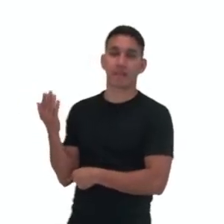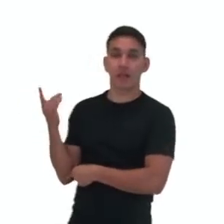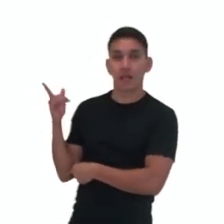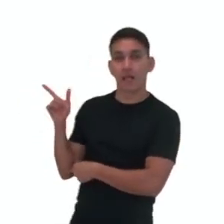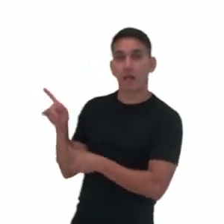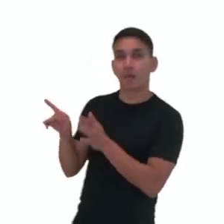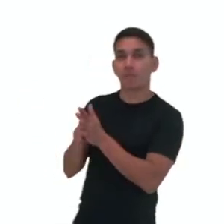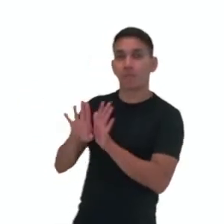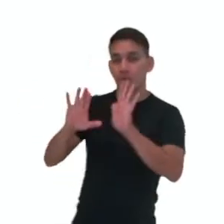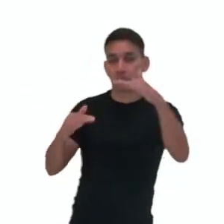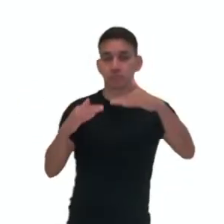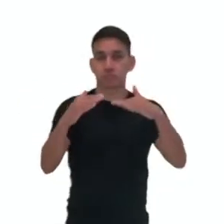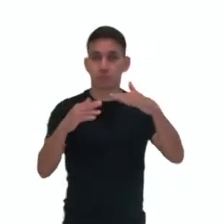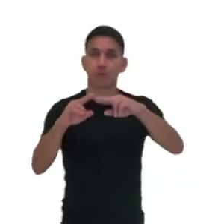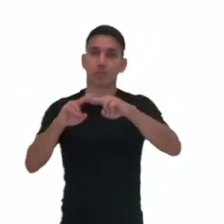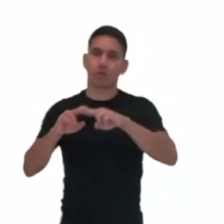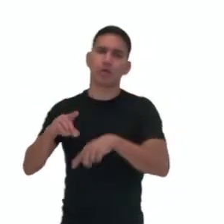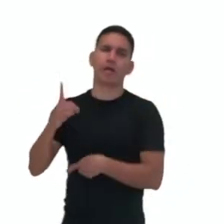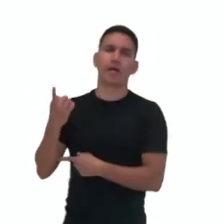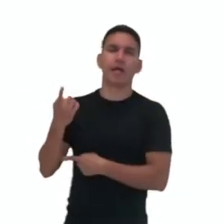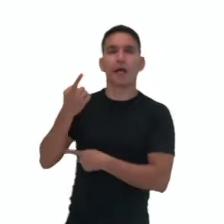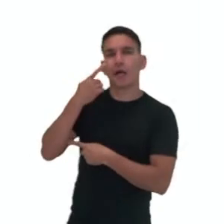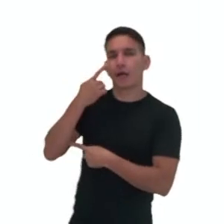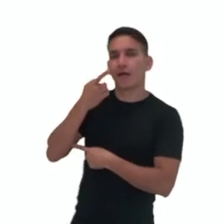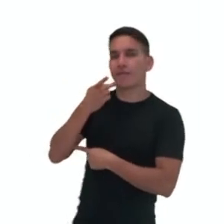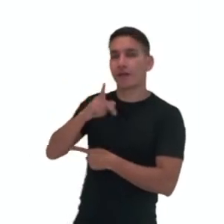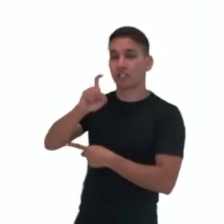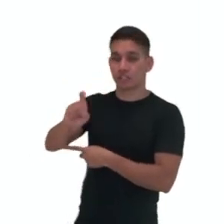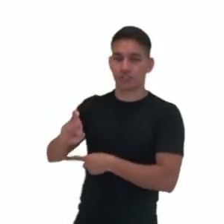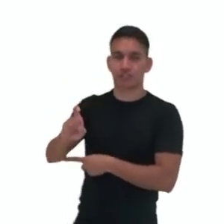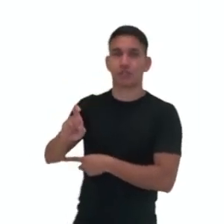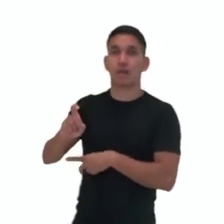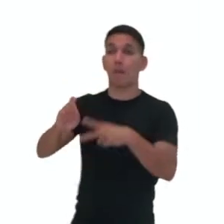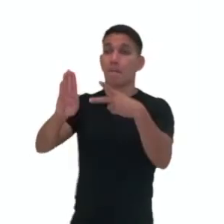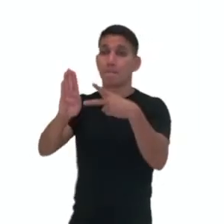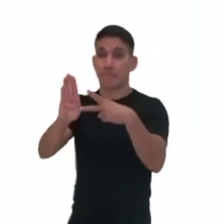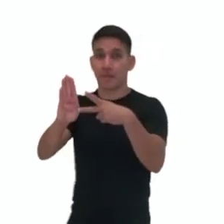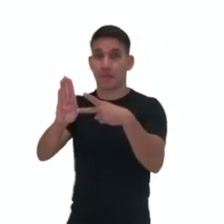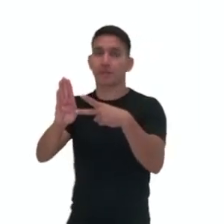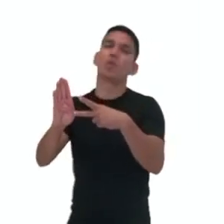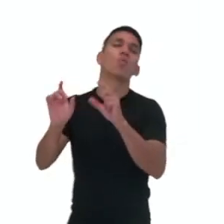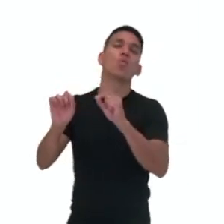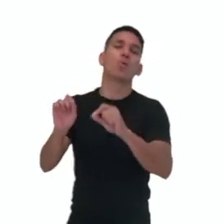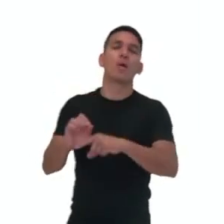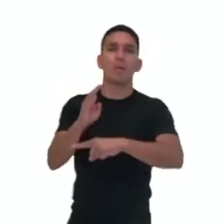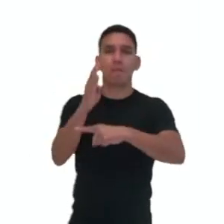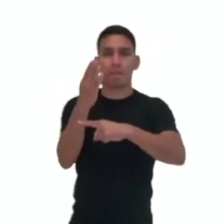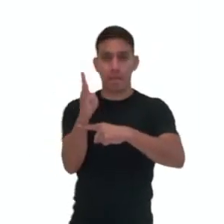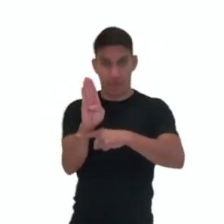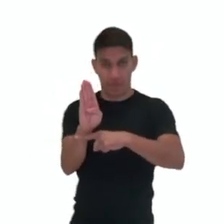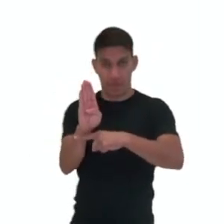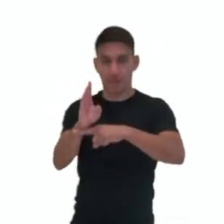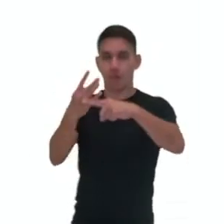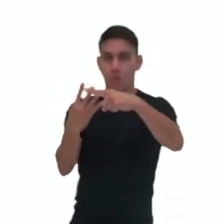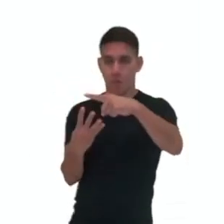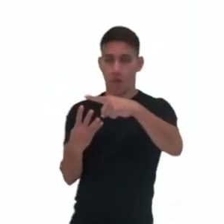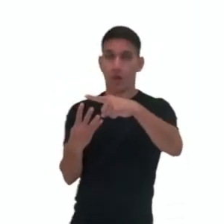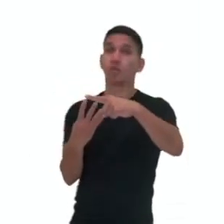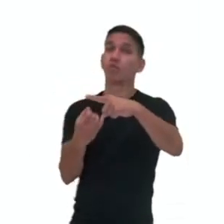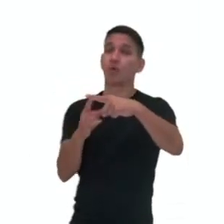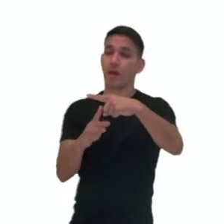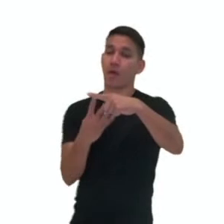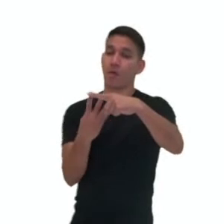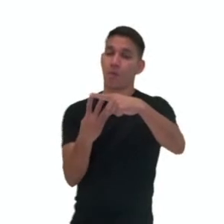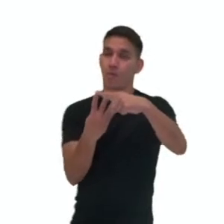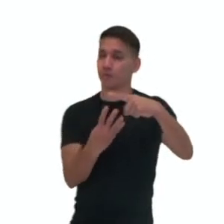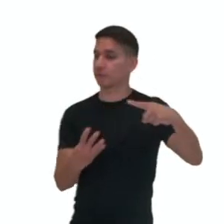essa proporção, que é x, que nós chamamos de x. B sobre 4 é igual a x, então B é igual a